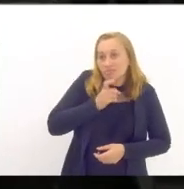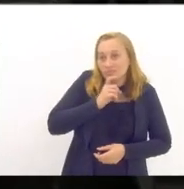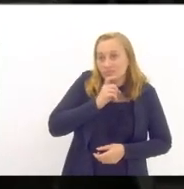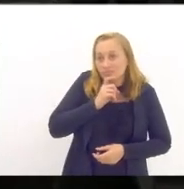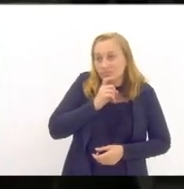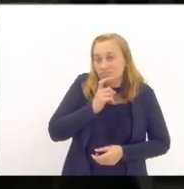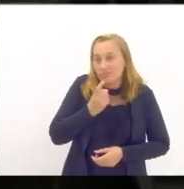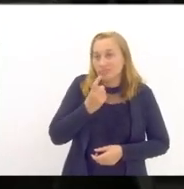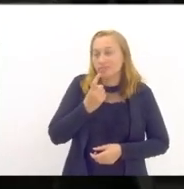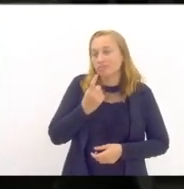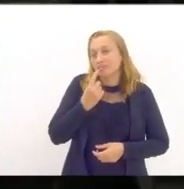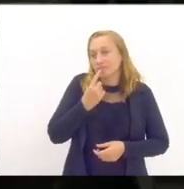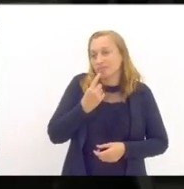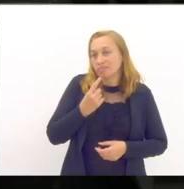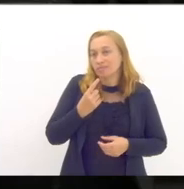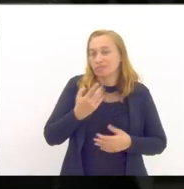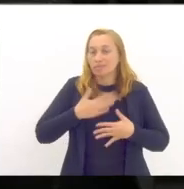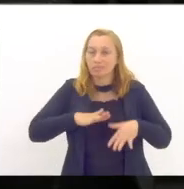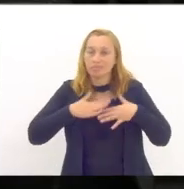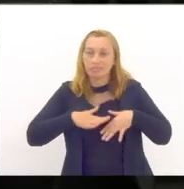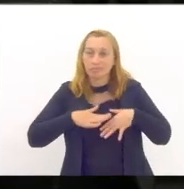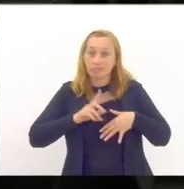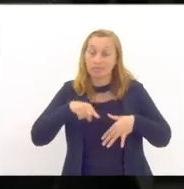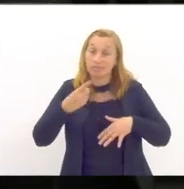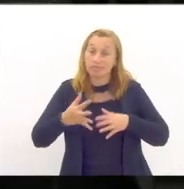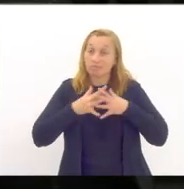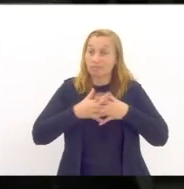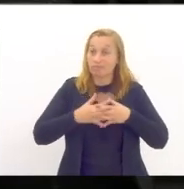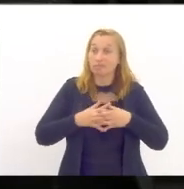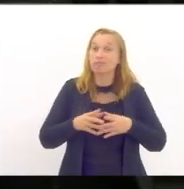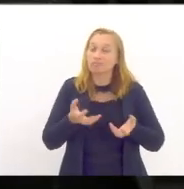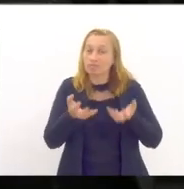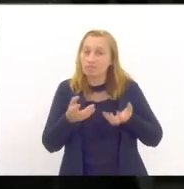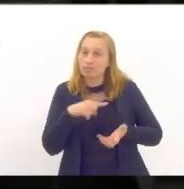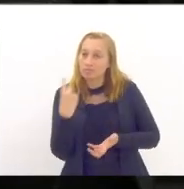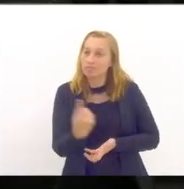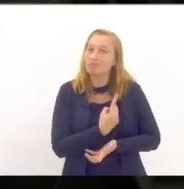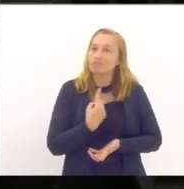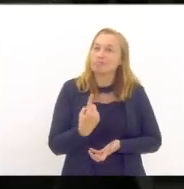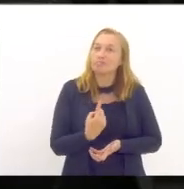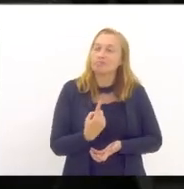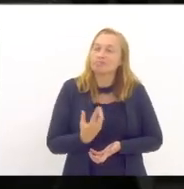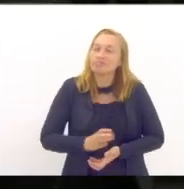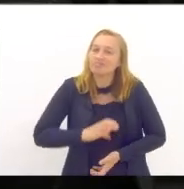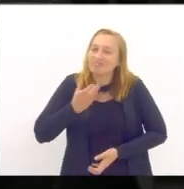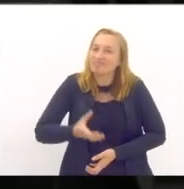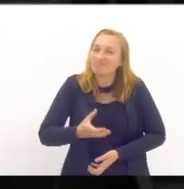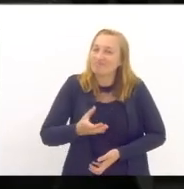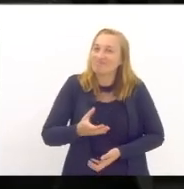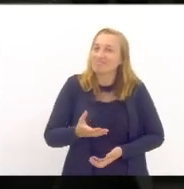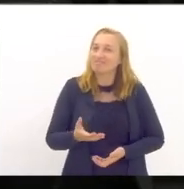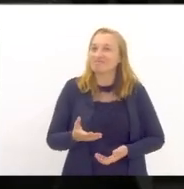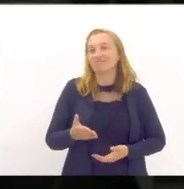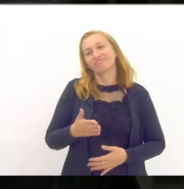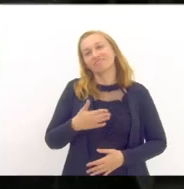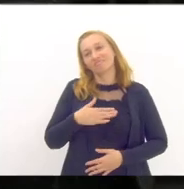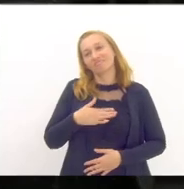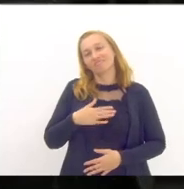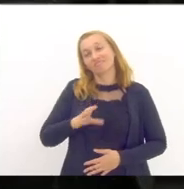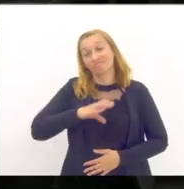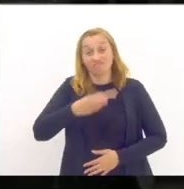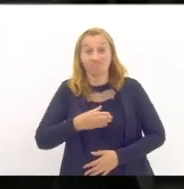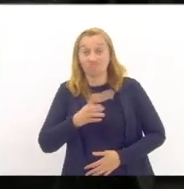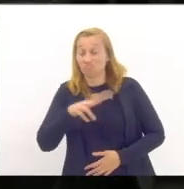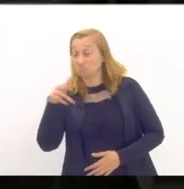e daí afrouxa, sossega e depois desinquieta. O que ela quer da gente é coragem. Da minha parte, coragem